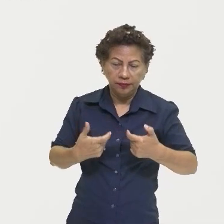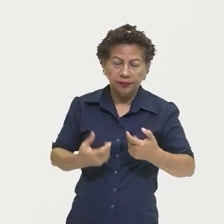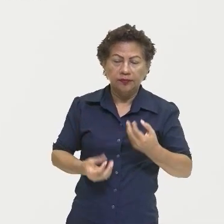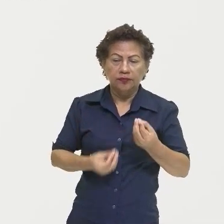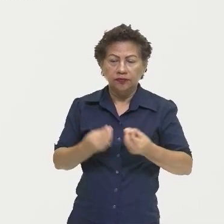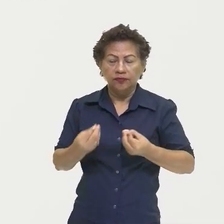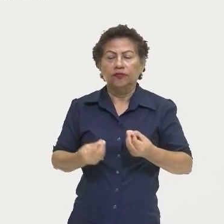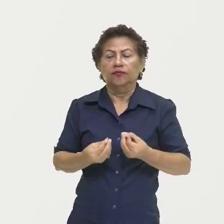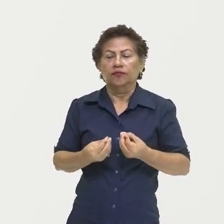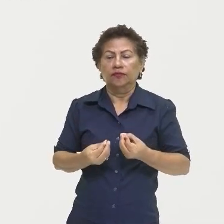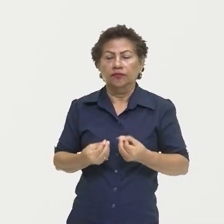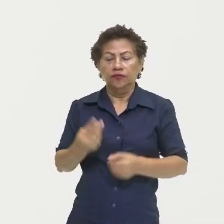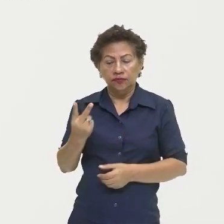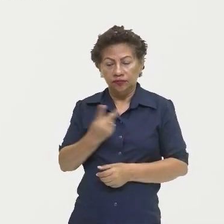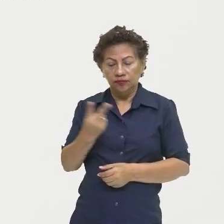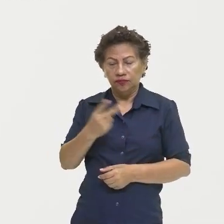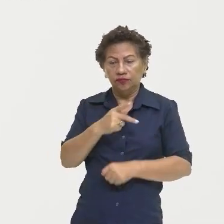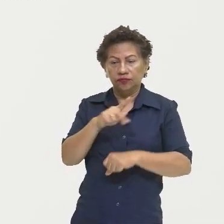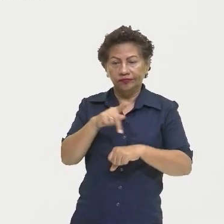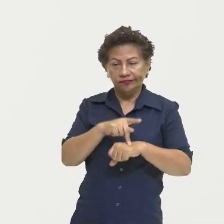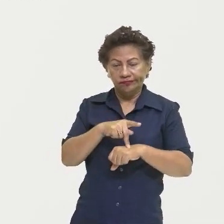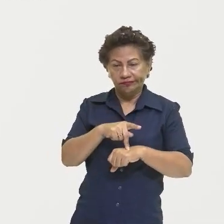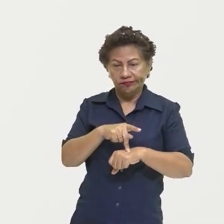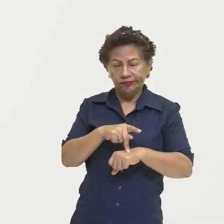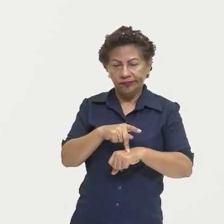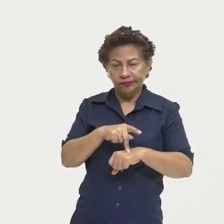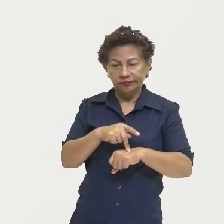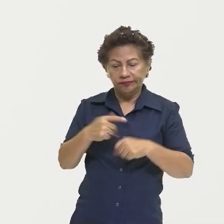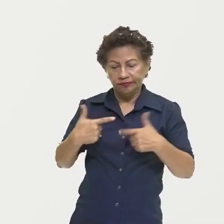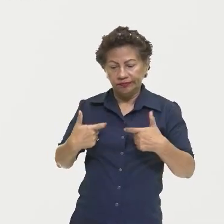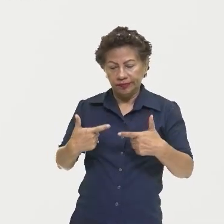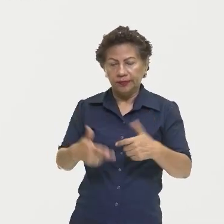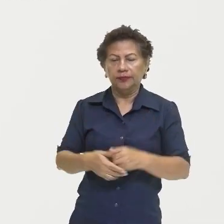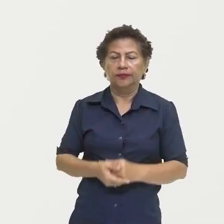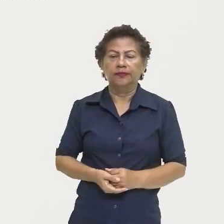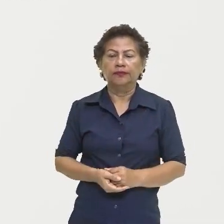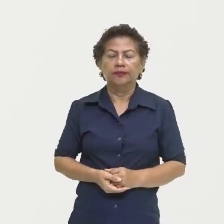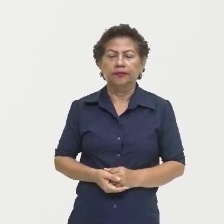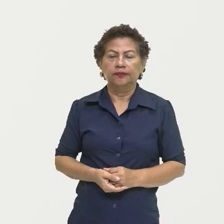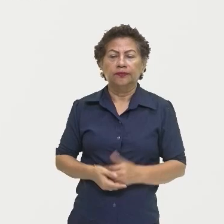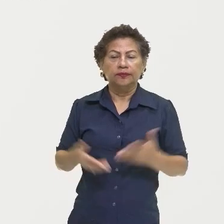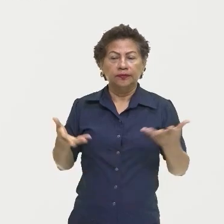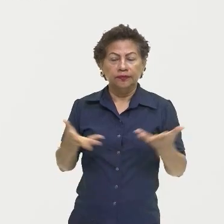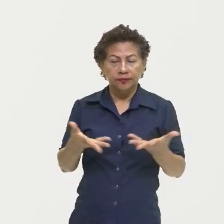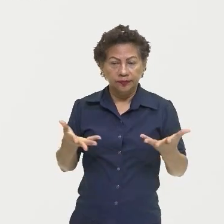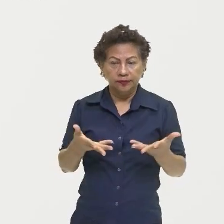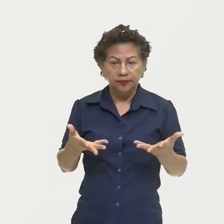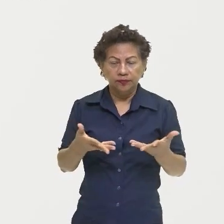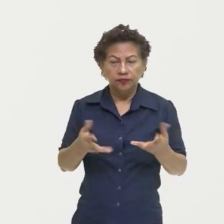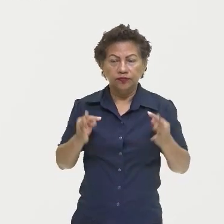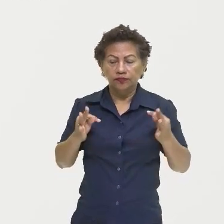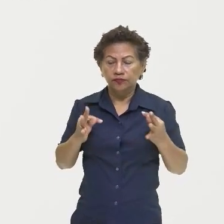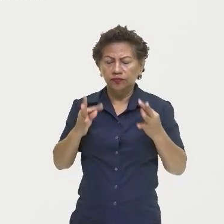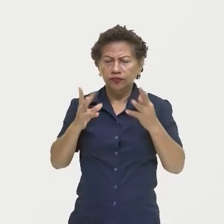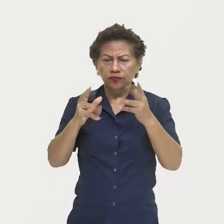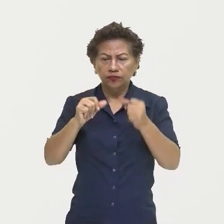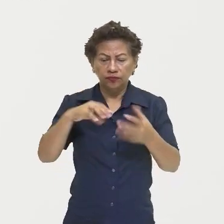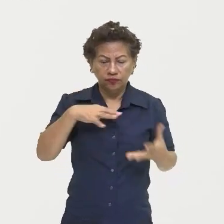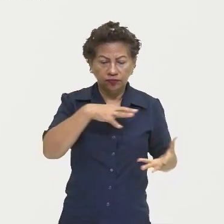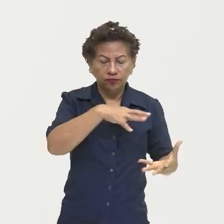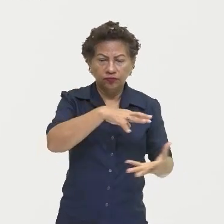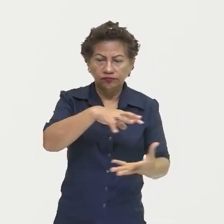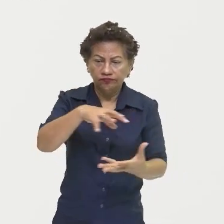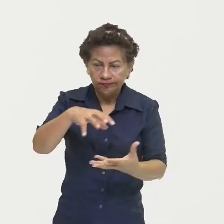negociações entre um país e outro. Então, hoje em dia, quase todo mundo ele está interligado, né, por cabos